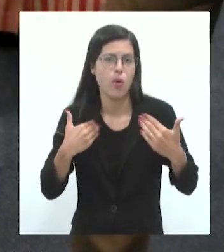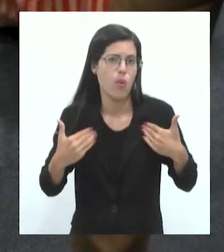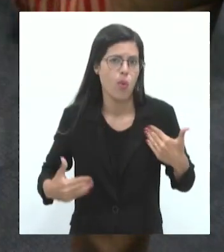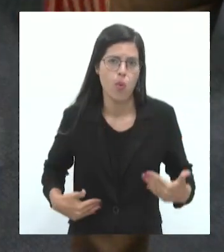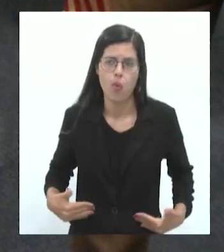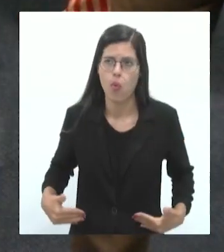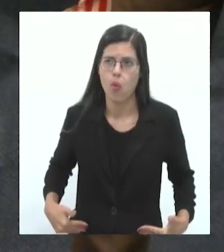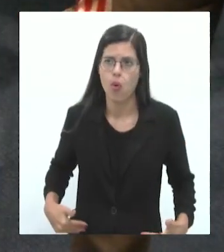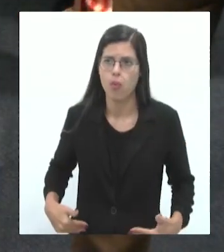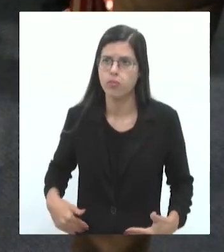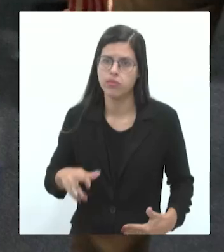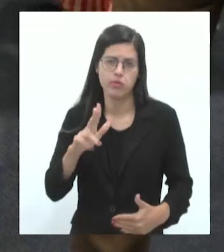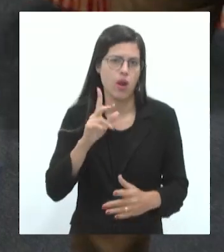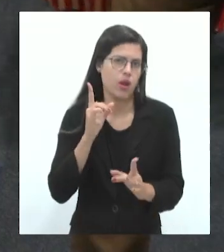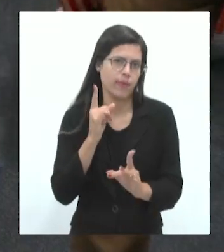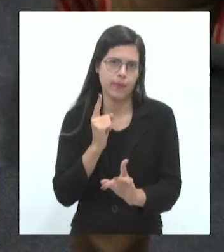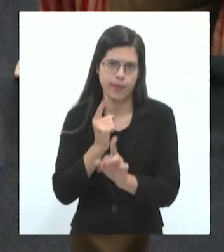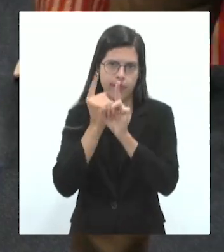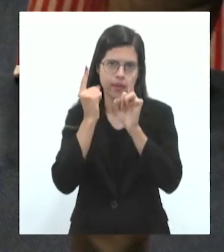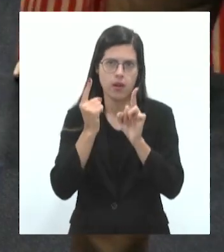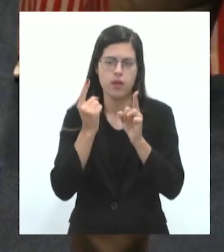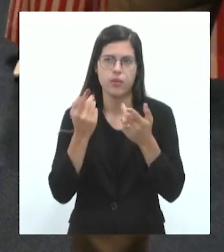não são encontrados. Então,